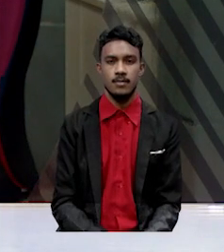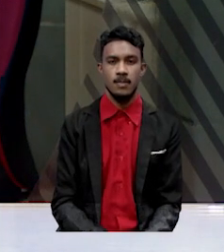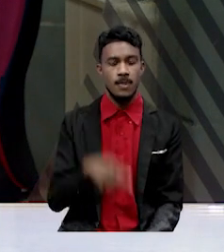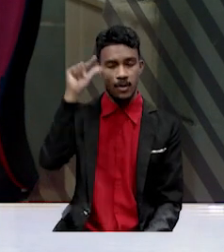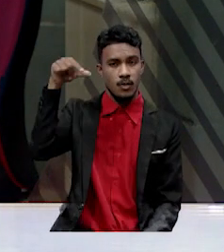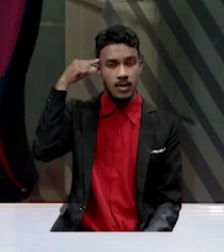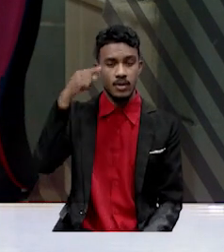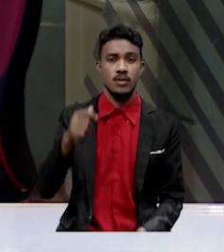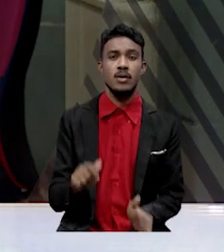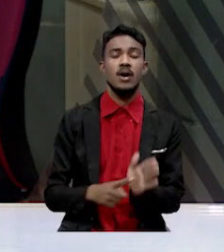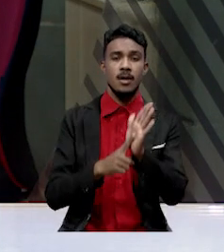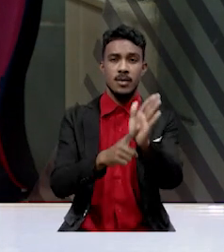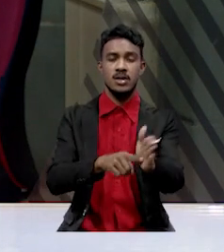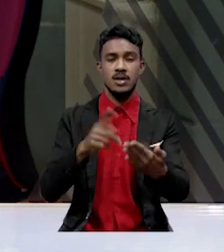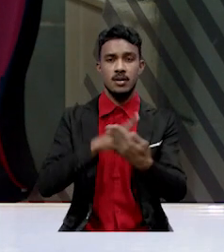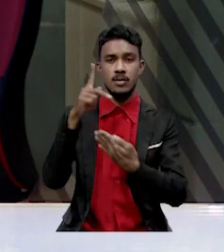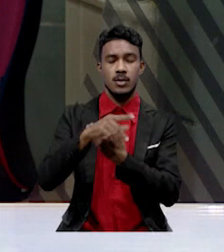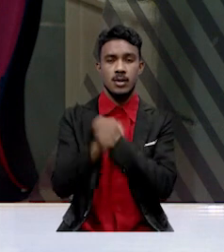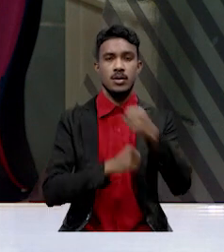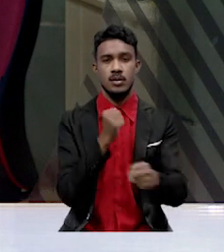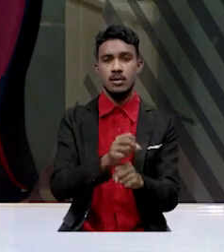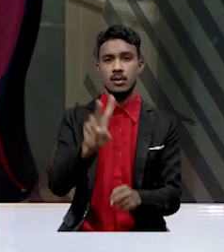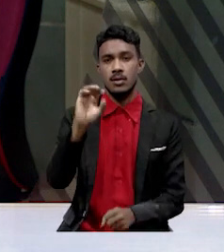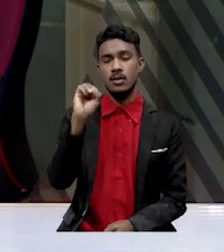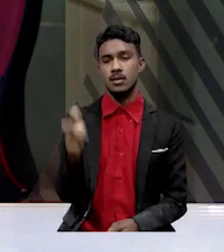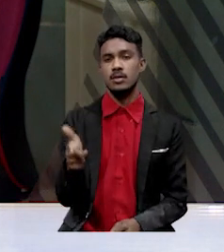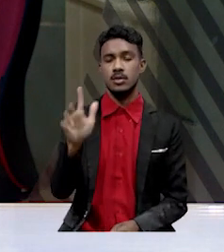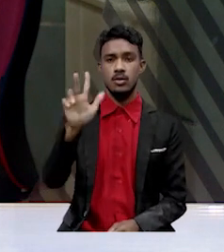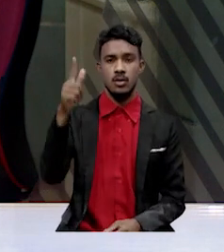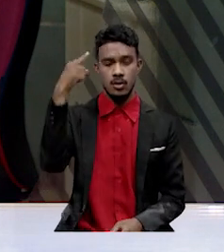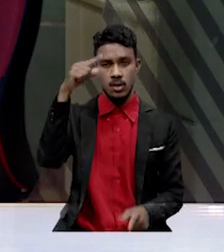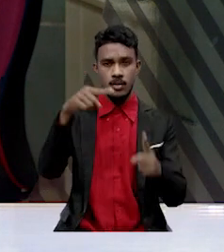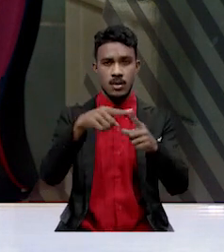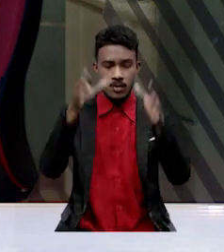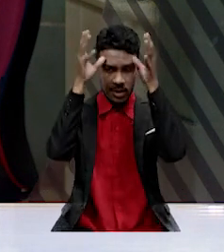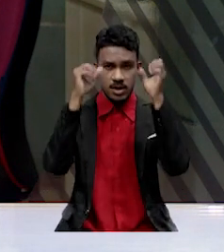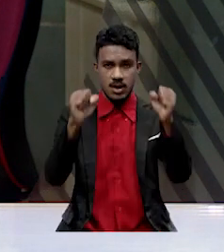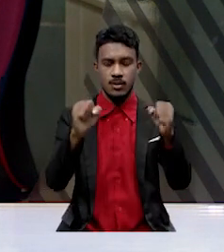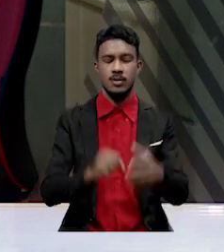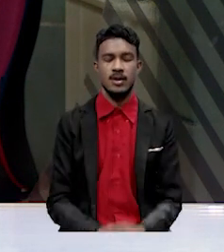Guvernul prezintă programa Prioritate Tinerii în rolul anului de sintolu pe președintele Republicii.